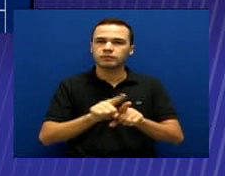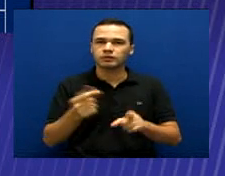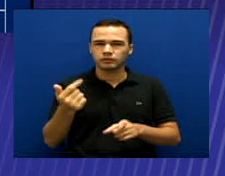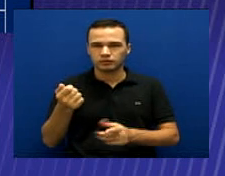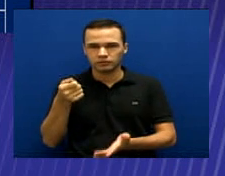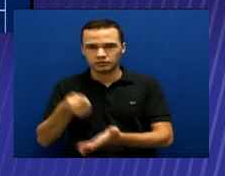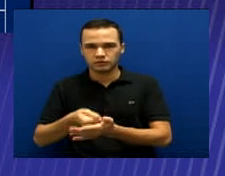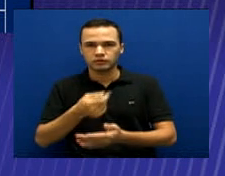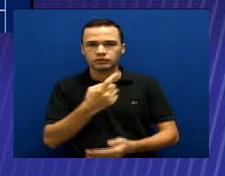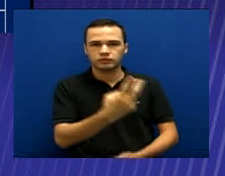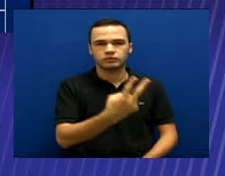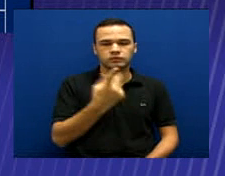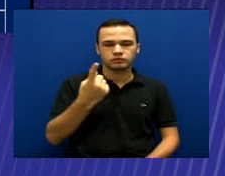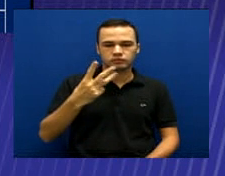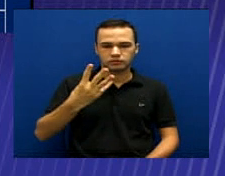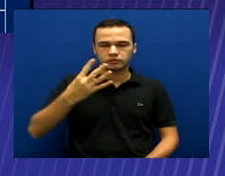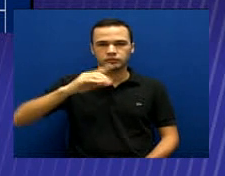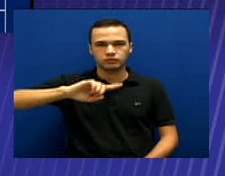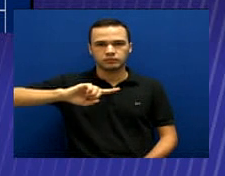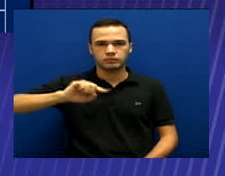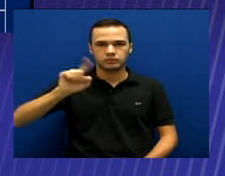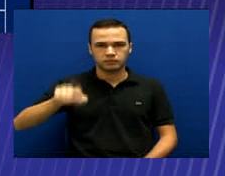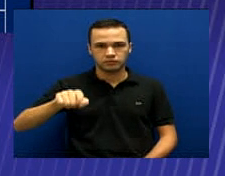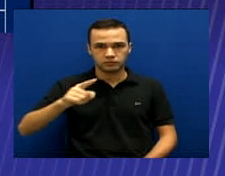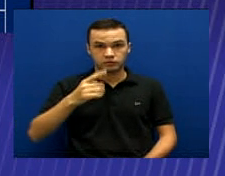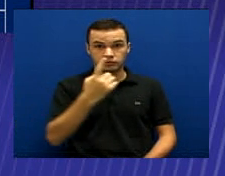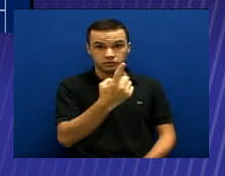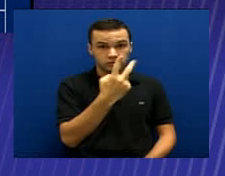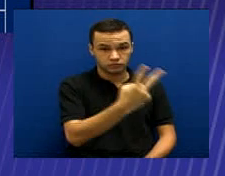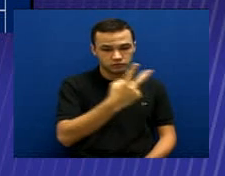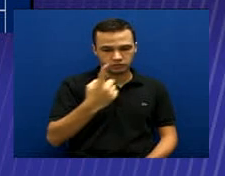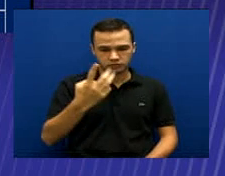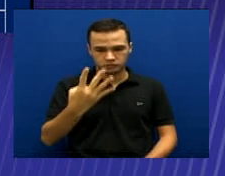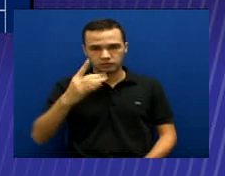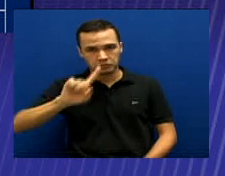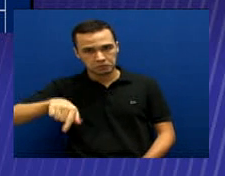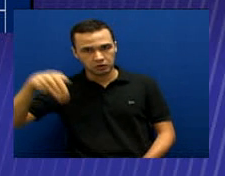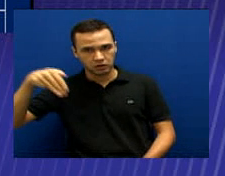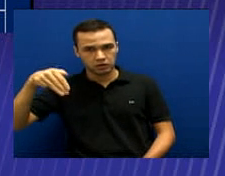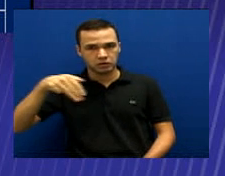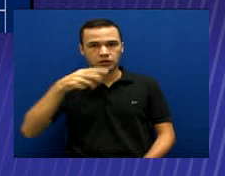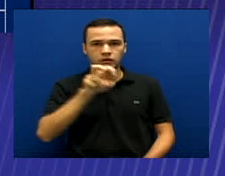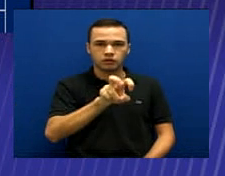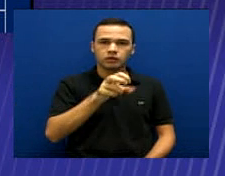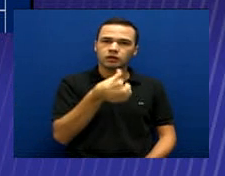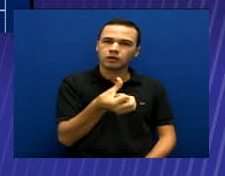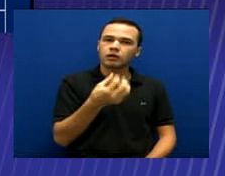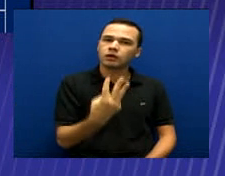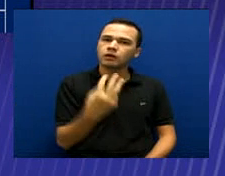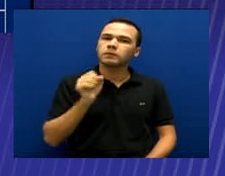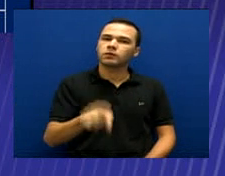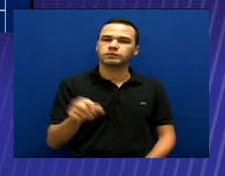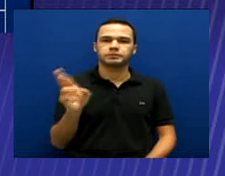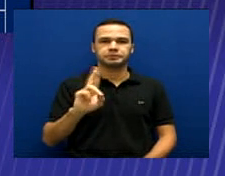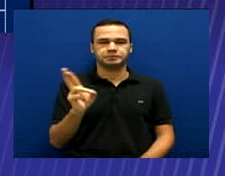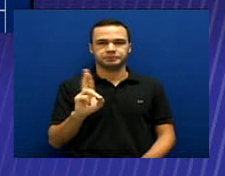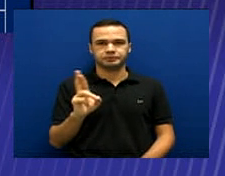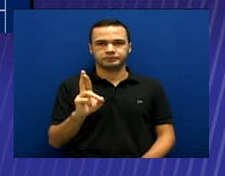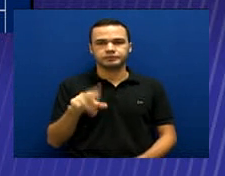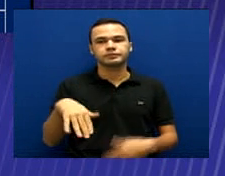214 mil 563 214 milhões 573 63 mil